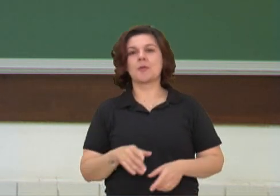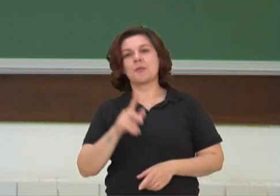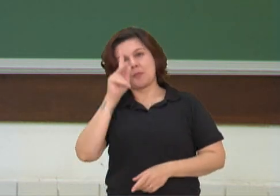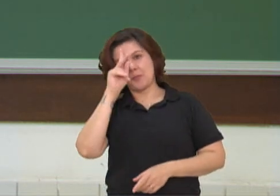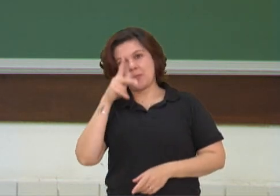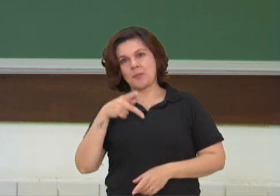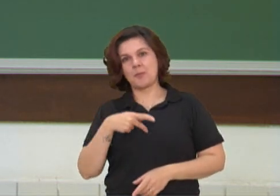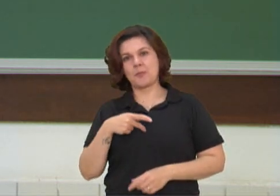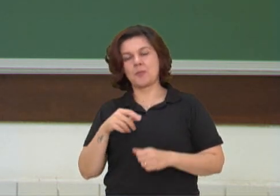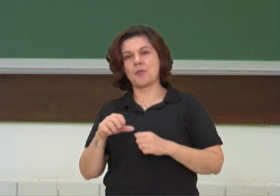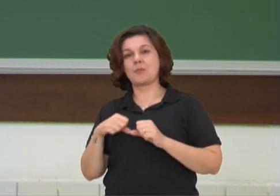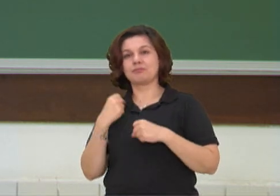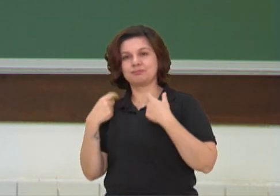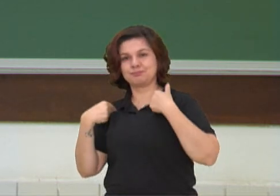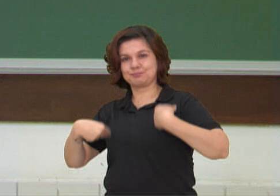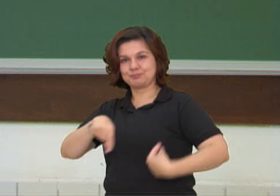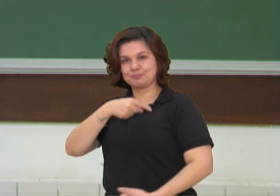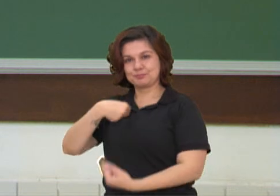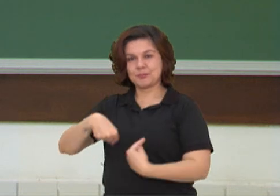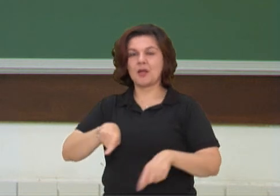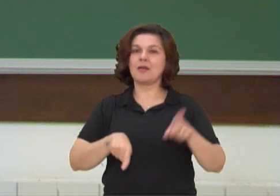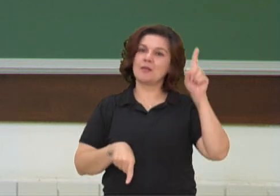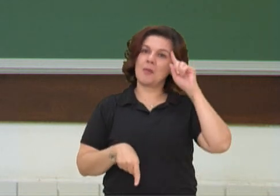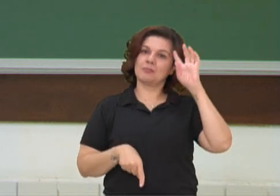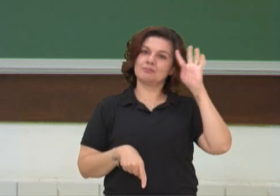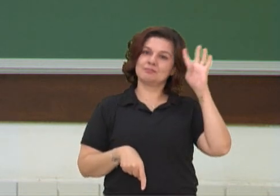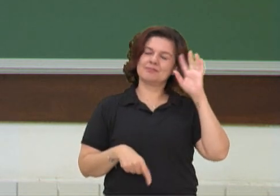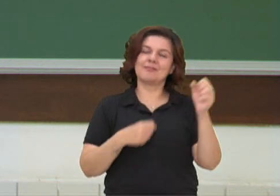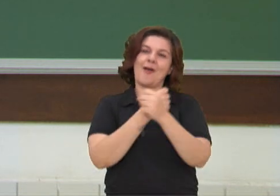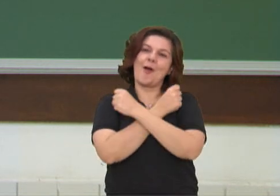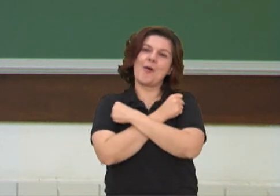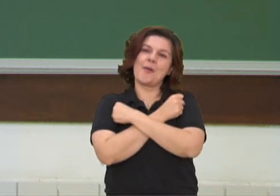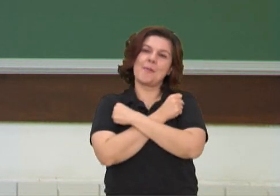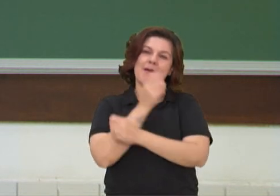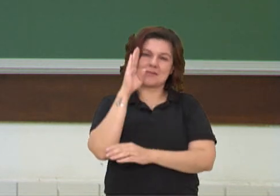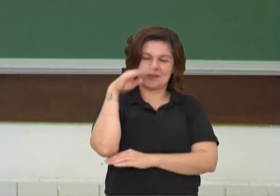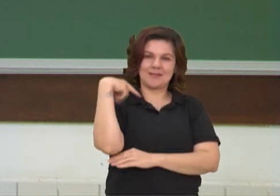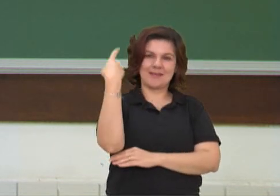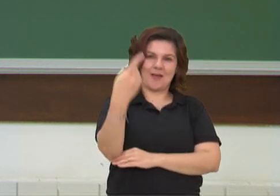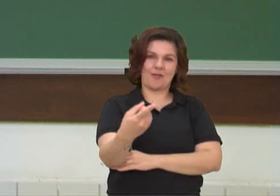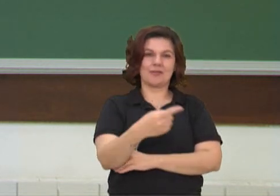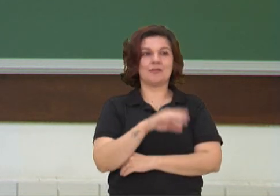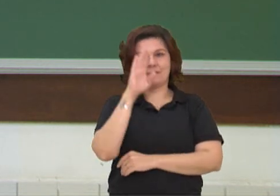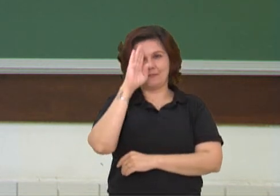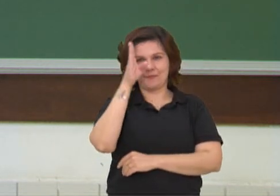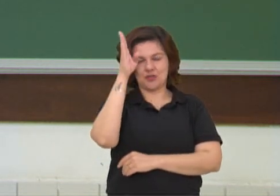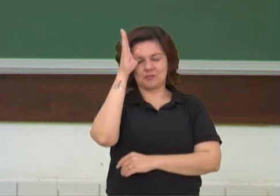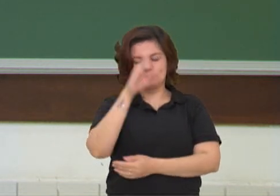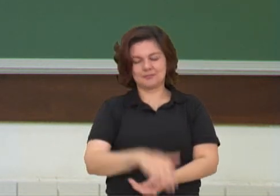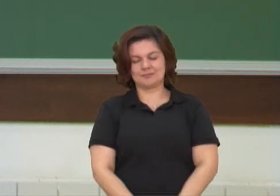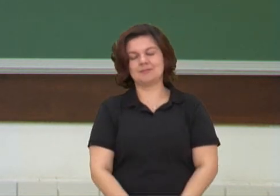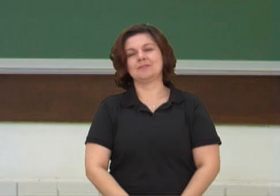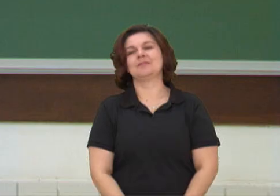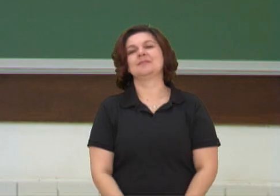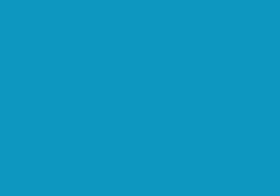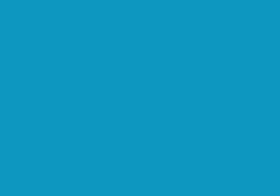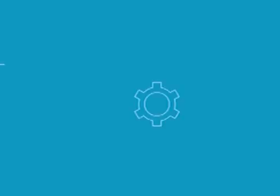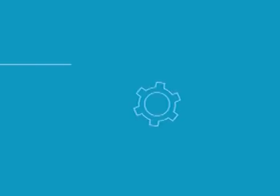propriedades fisiológicas e também ali psicológicas. Aquele abraço e vejo vocês aí na nossa próxima aula. Fui!